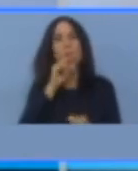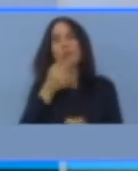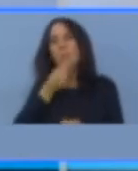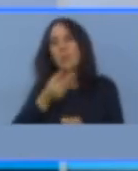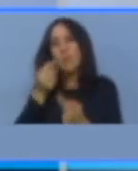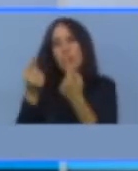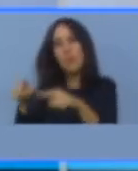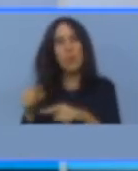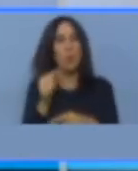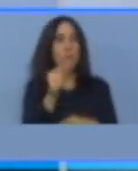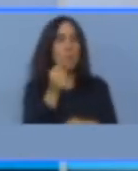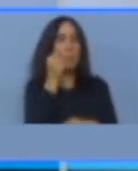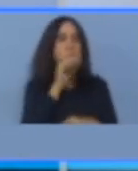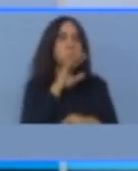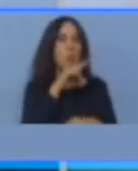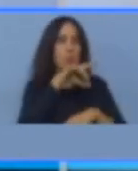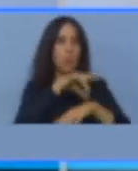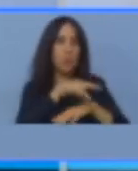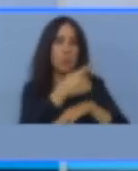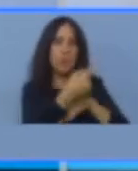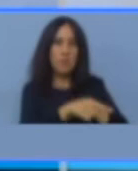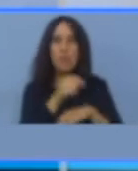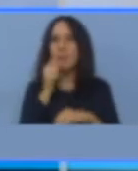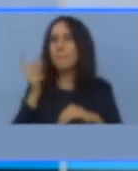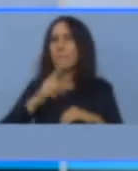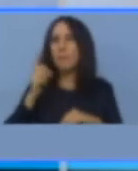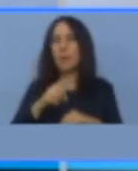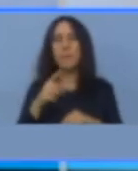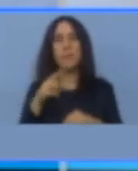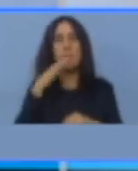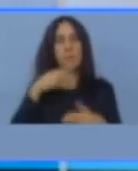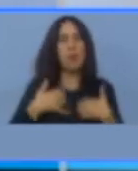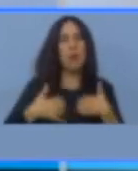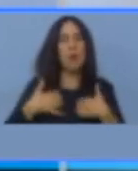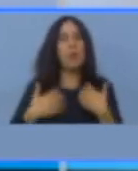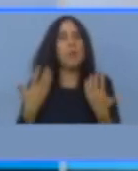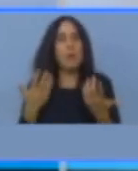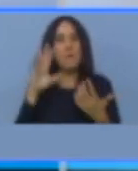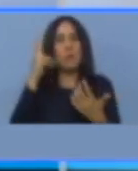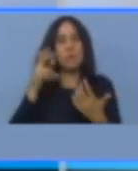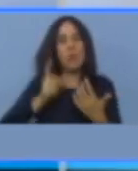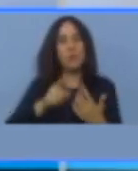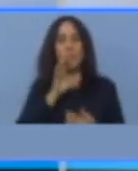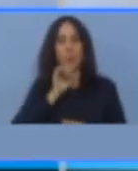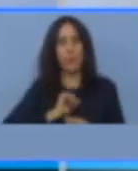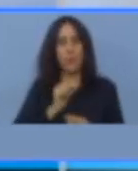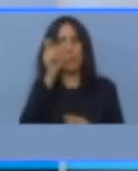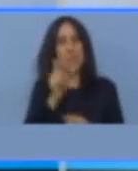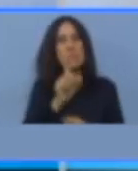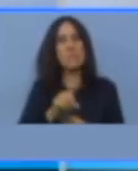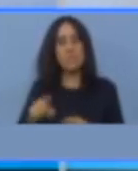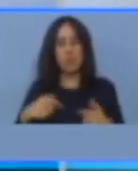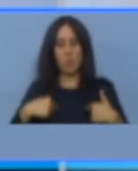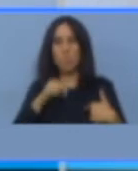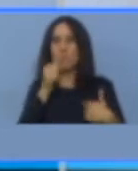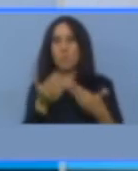ou porque um pai adoeceu, e que há sempre sistematicamente uma aflição nas famílias, que é o que é que vai acontecer ao meu filho quando eu